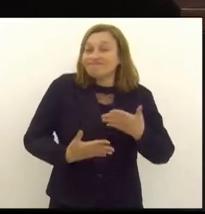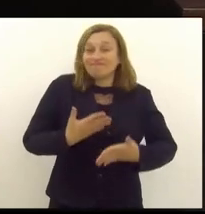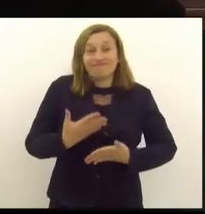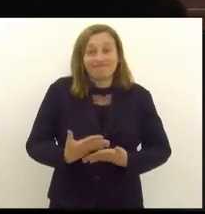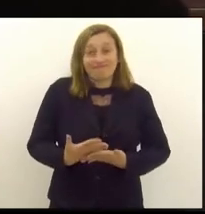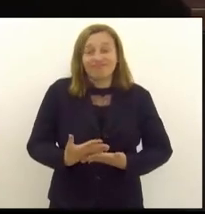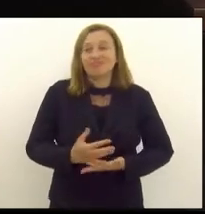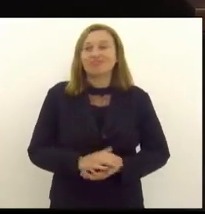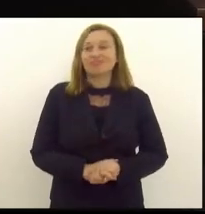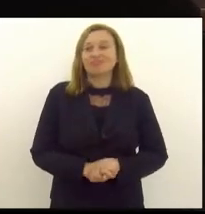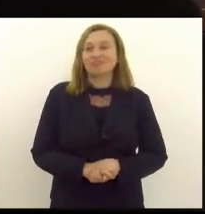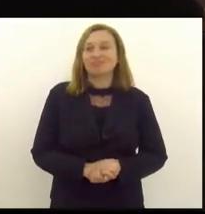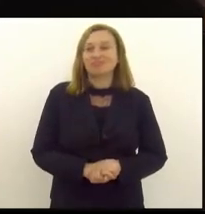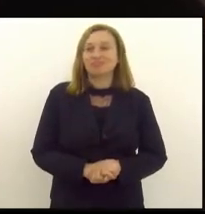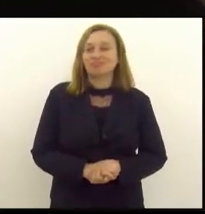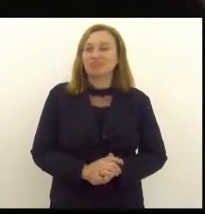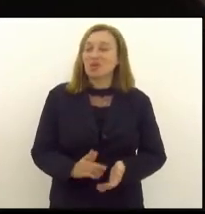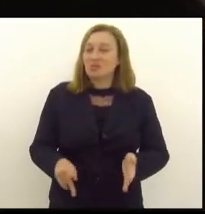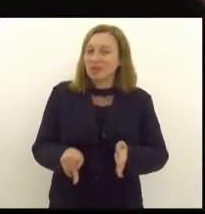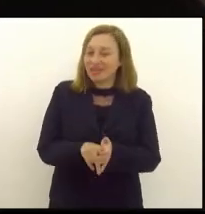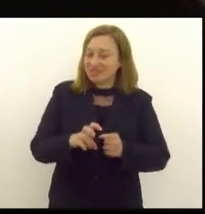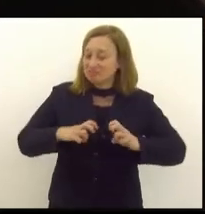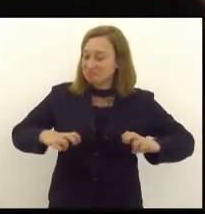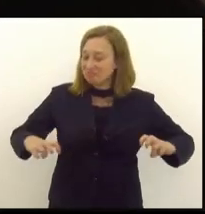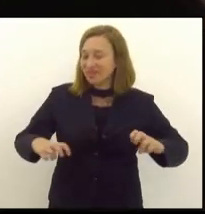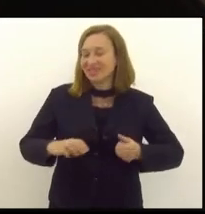eu faço parte dessa mesa.